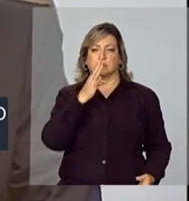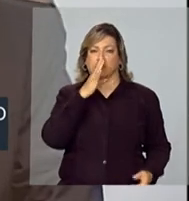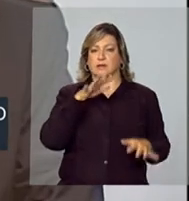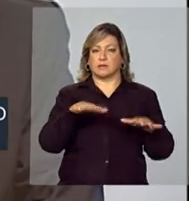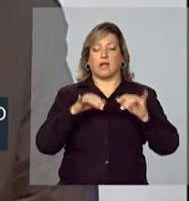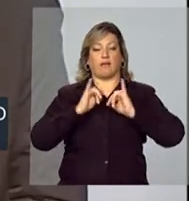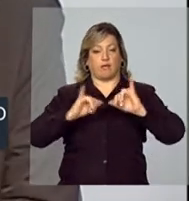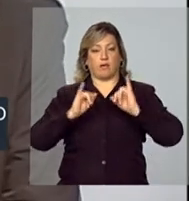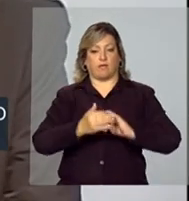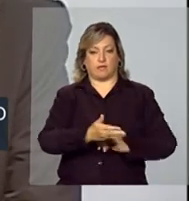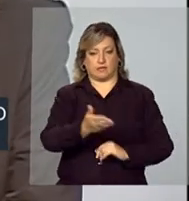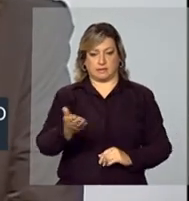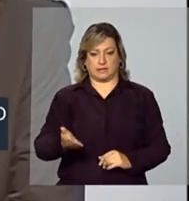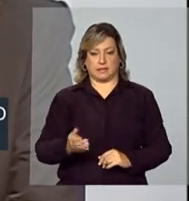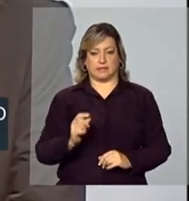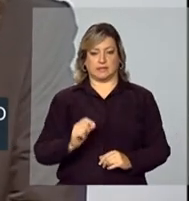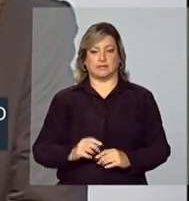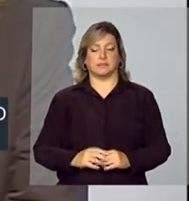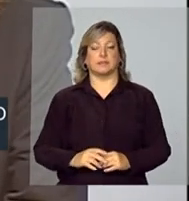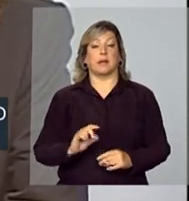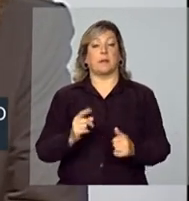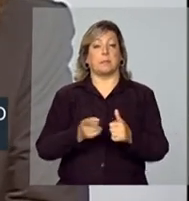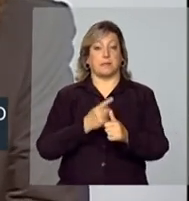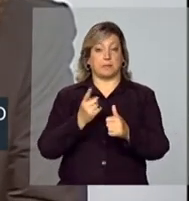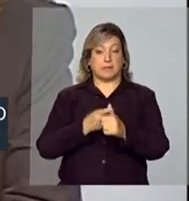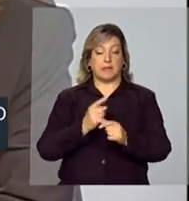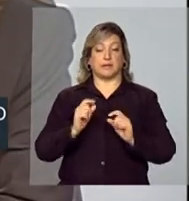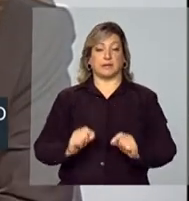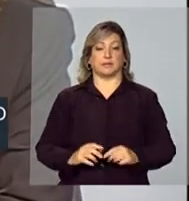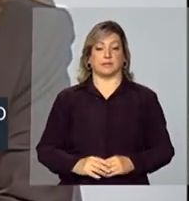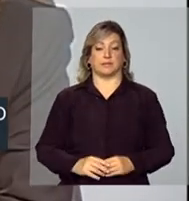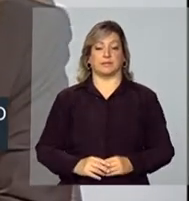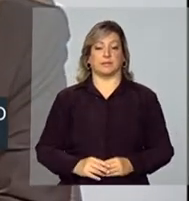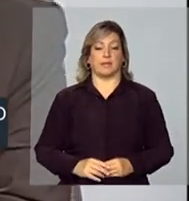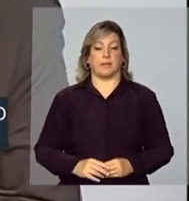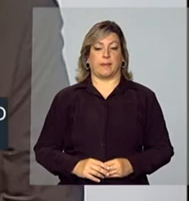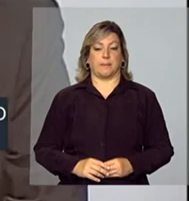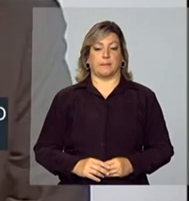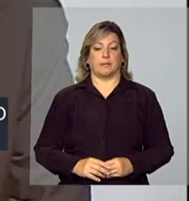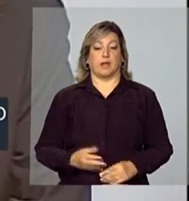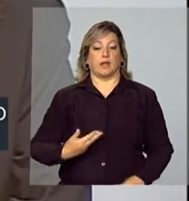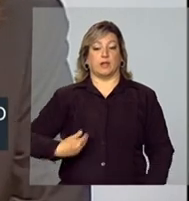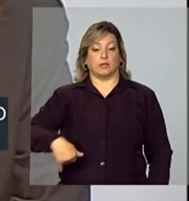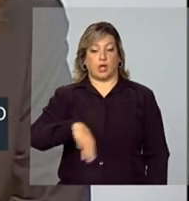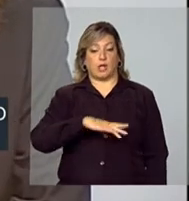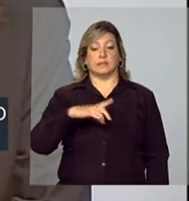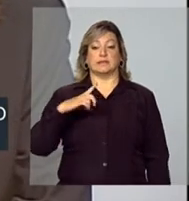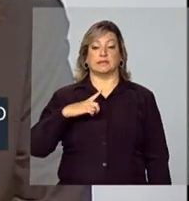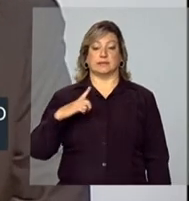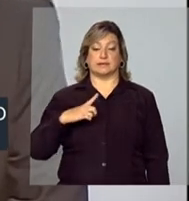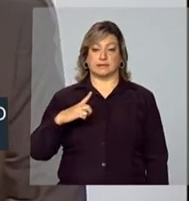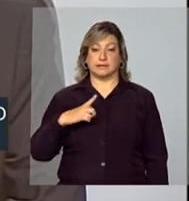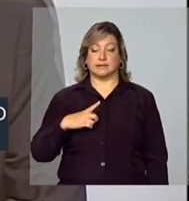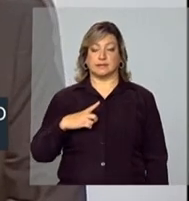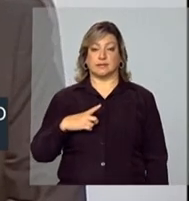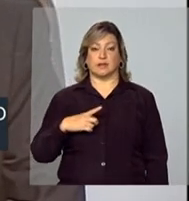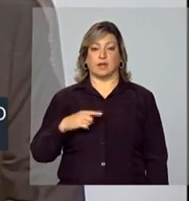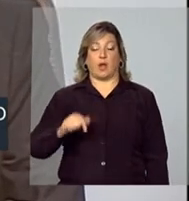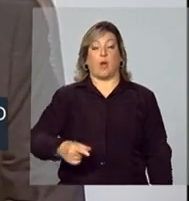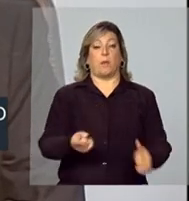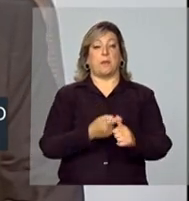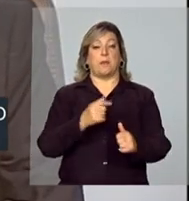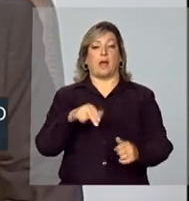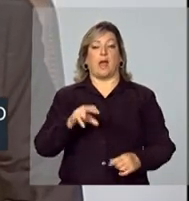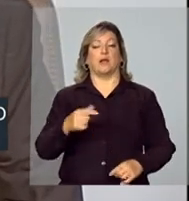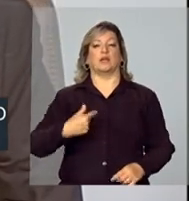divulgar para vocês a primeiramente nós temos o primeiro ano em que